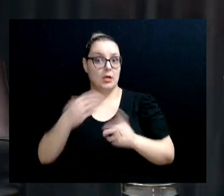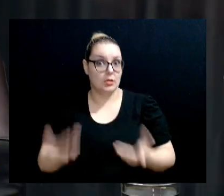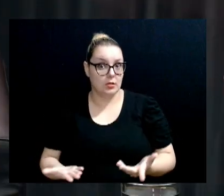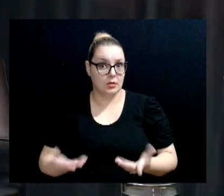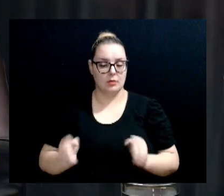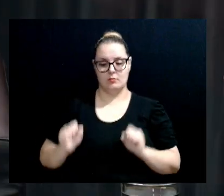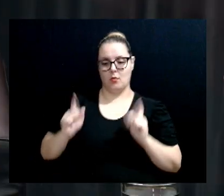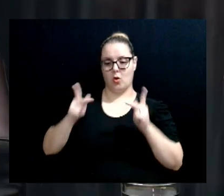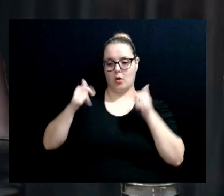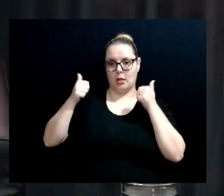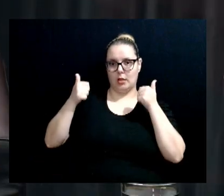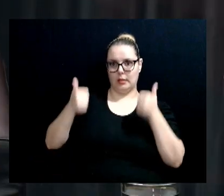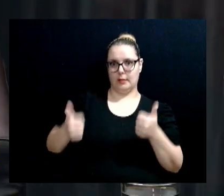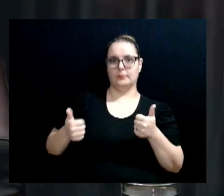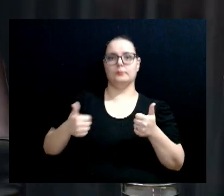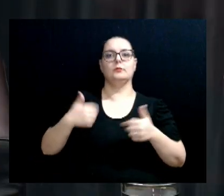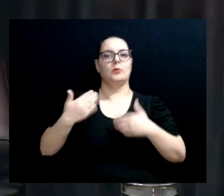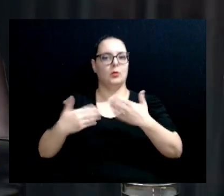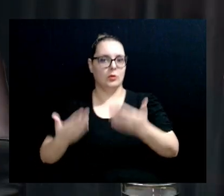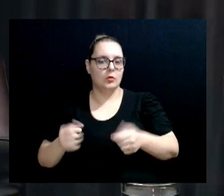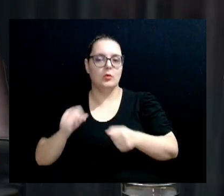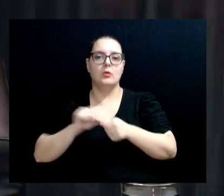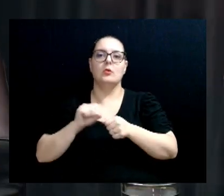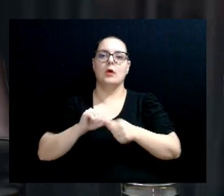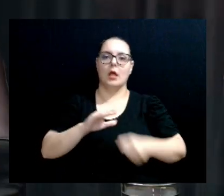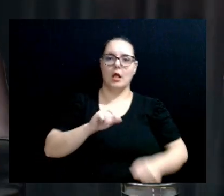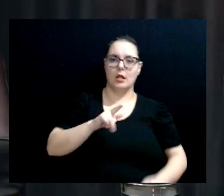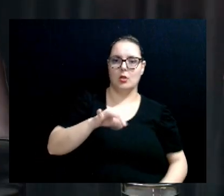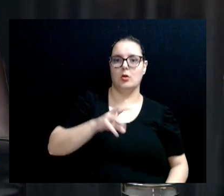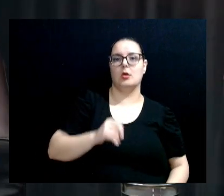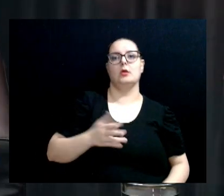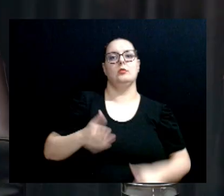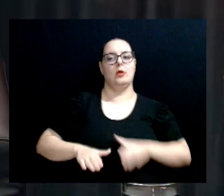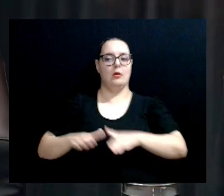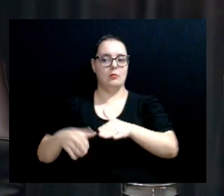e vou lá fazer a caloria, vou fazer tantos passos, vou